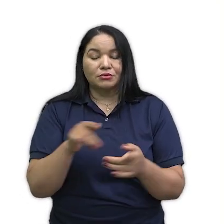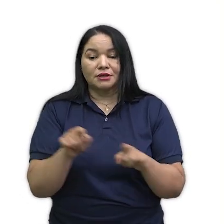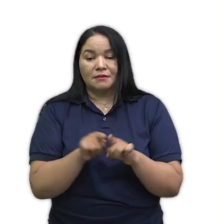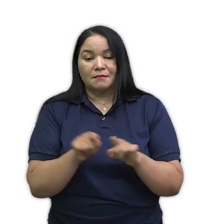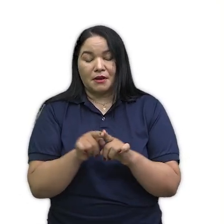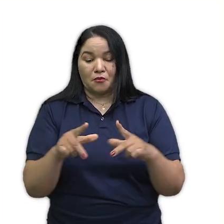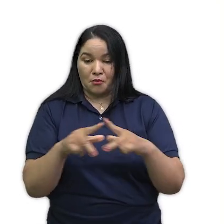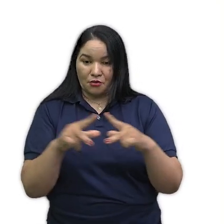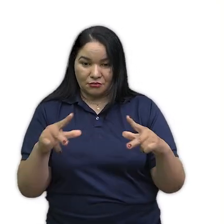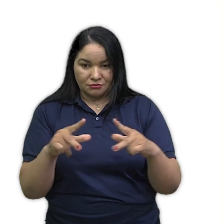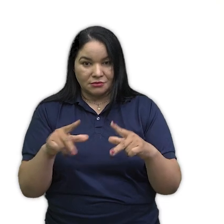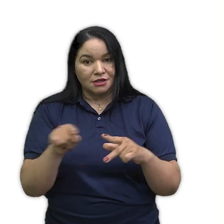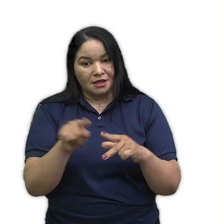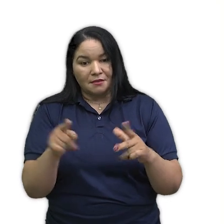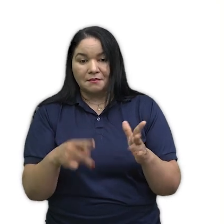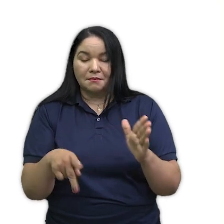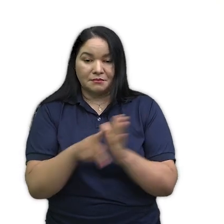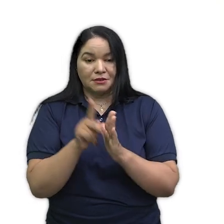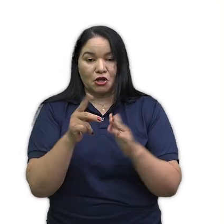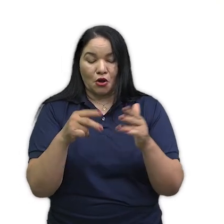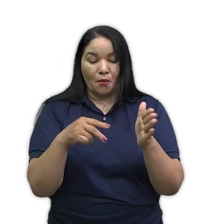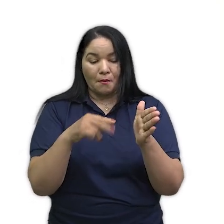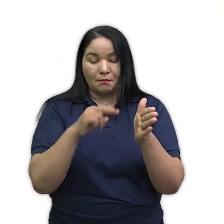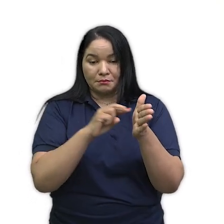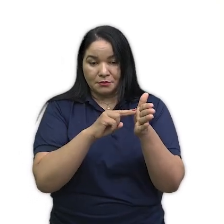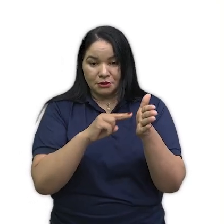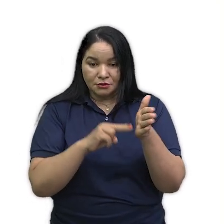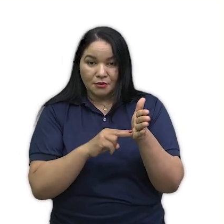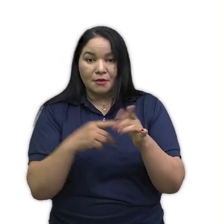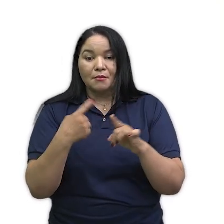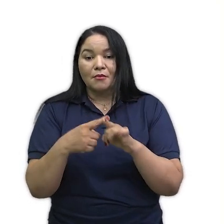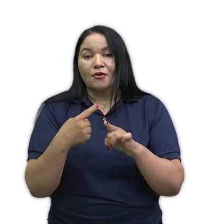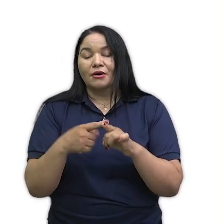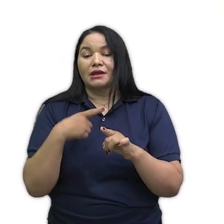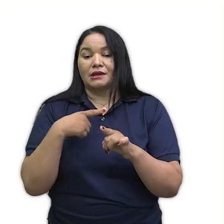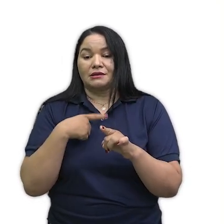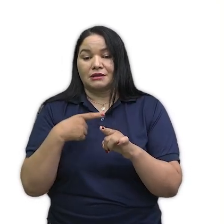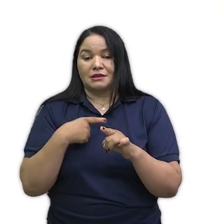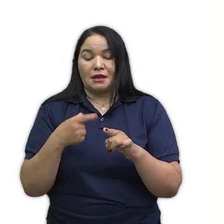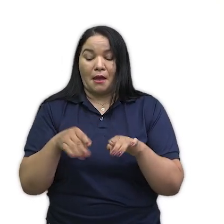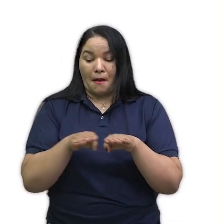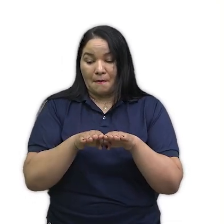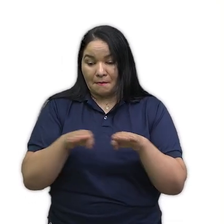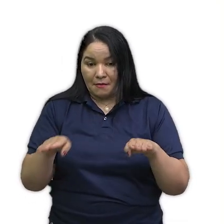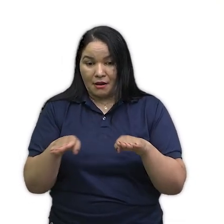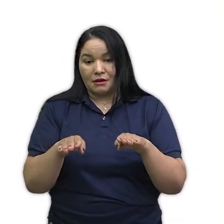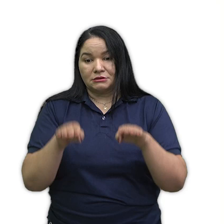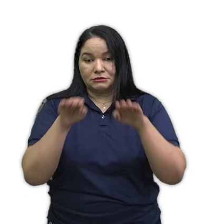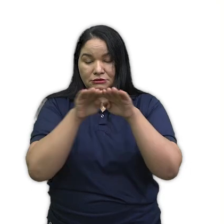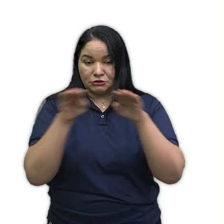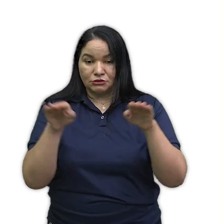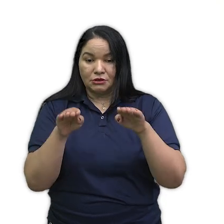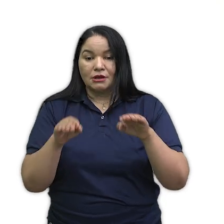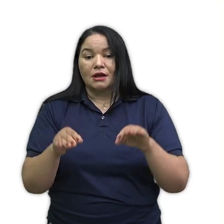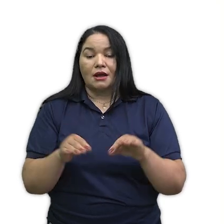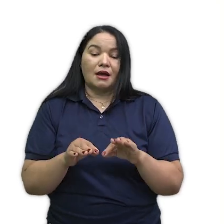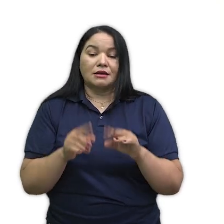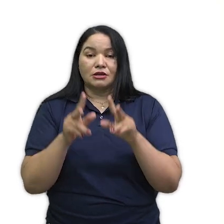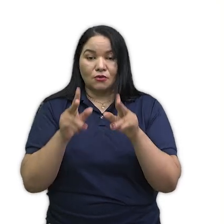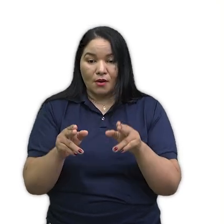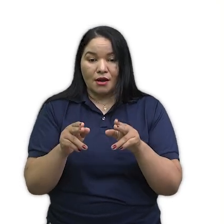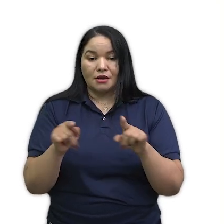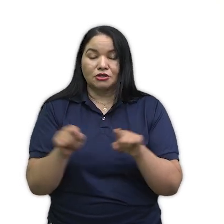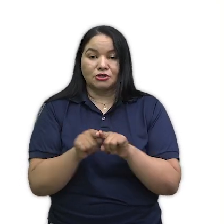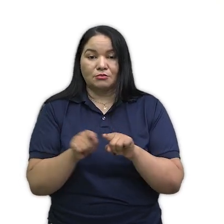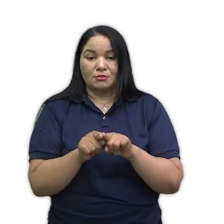esqueçam aí que eles são prismas. Por quê? Porque ele tem as duas bases congruentes e paralelas.